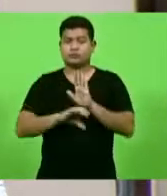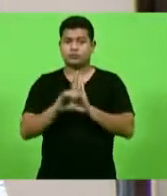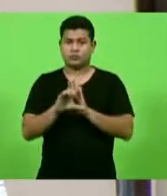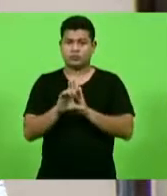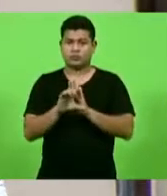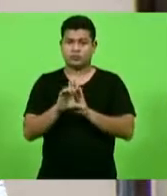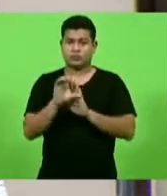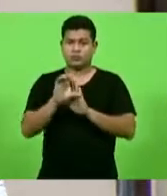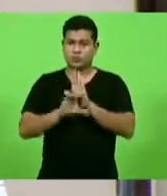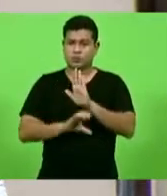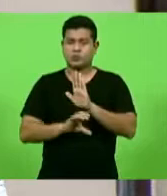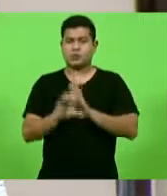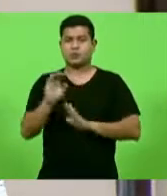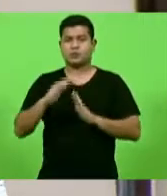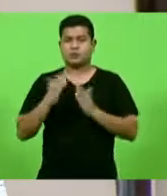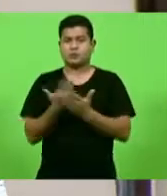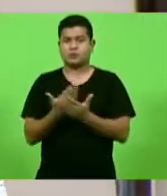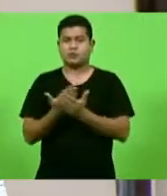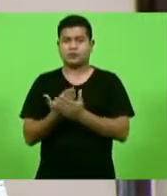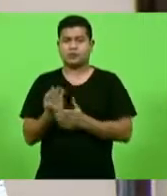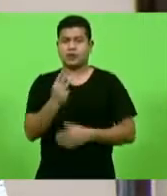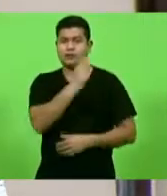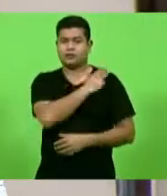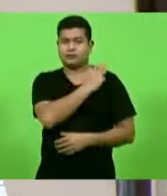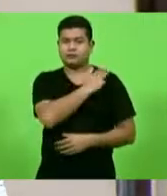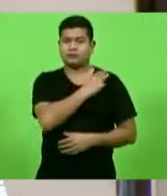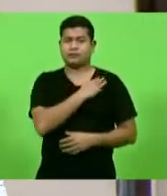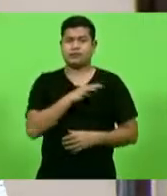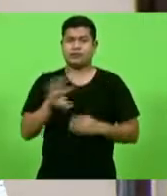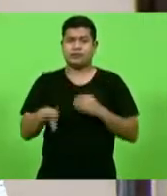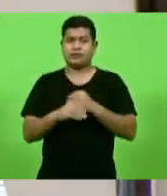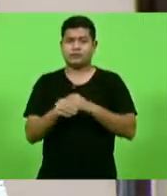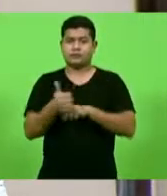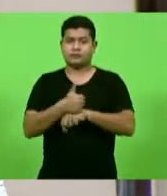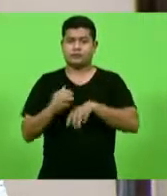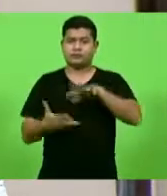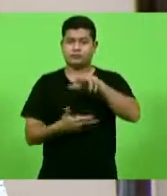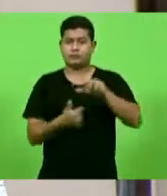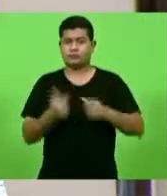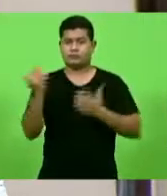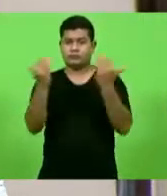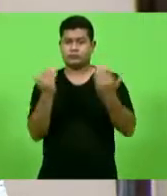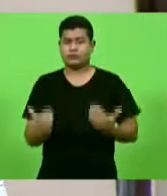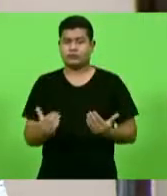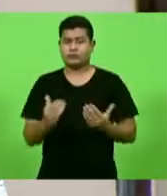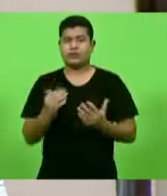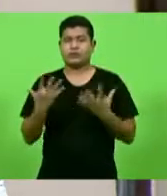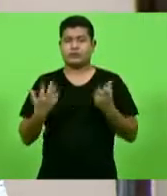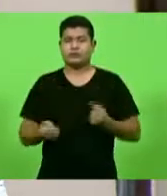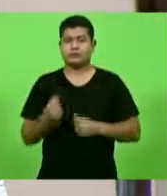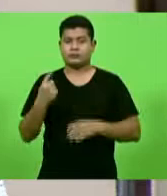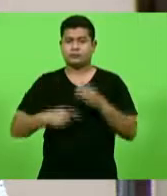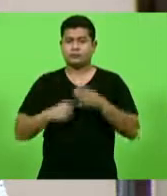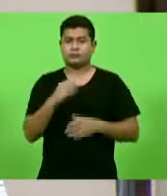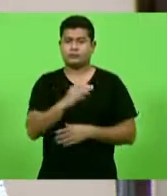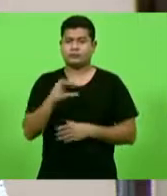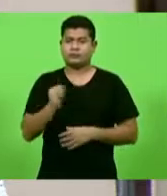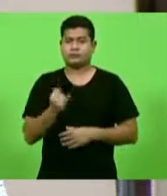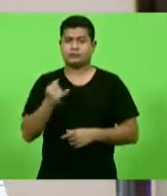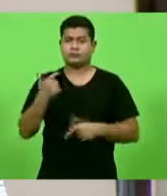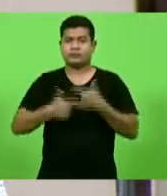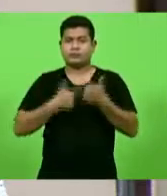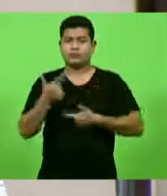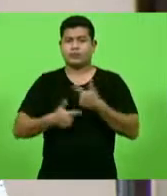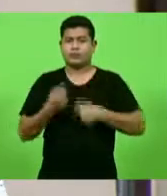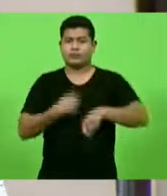Estado de Santa Catarina, com emenda substitutiva global e pareceres favoráveis das comissões de Constituição e Justiça, Trabalho, Administração e Serviço